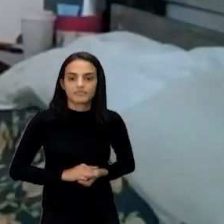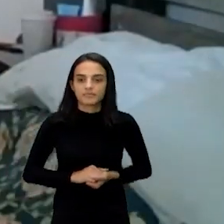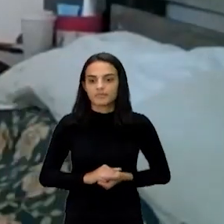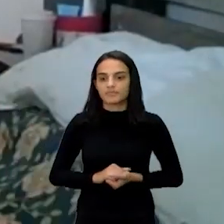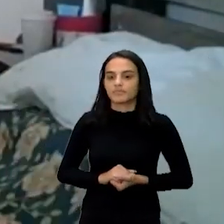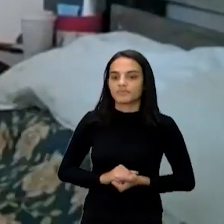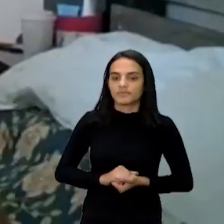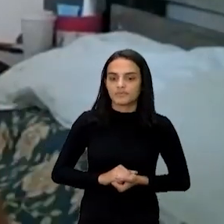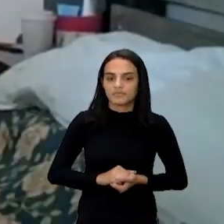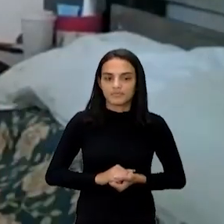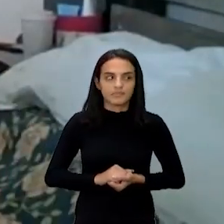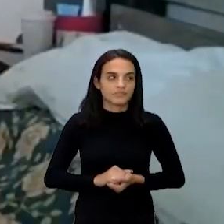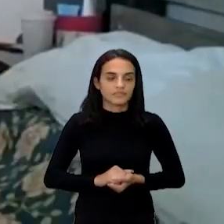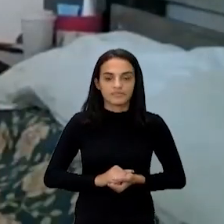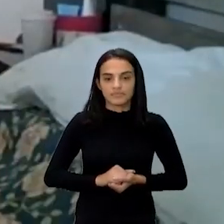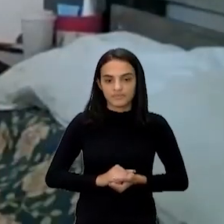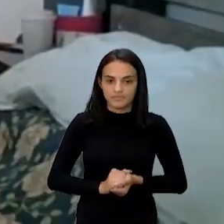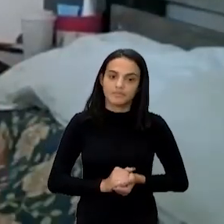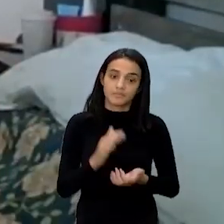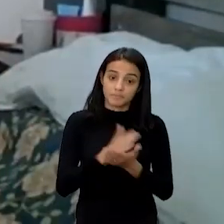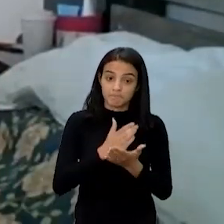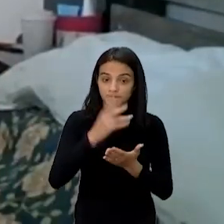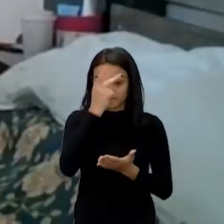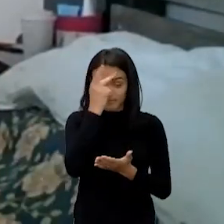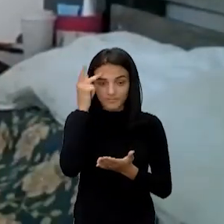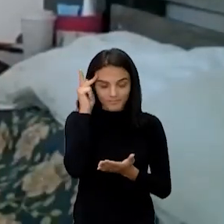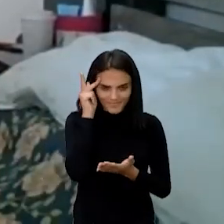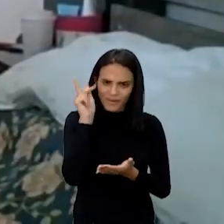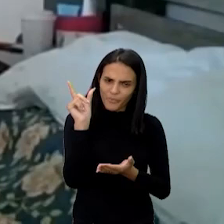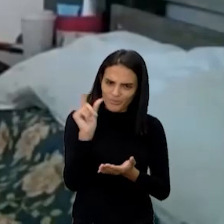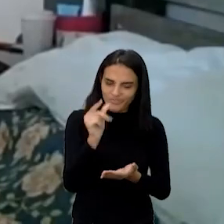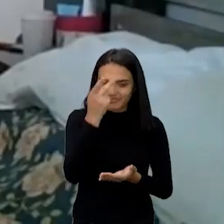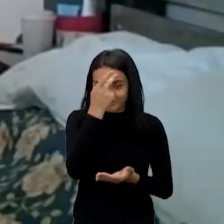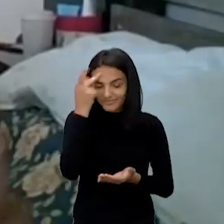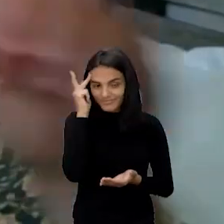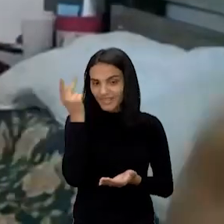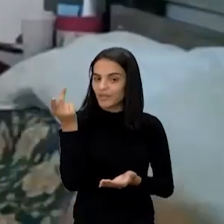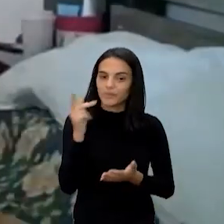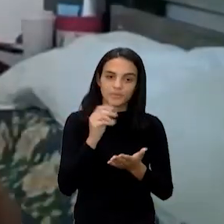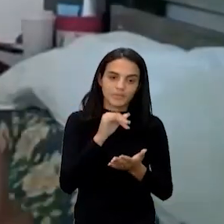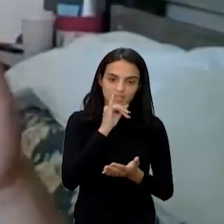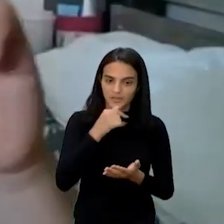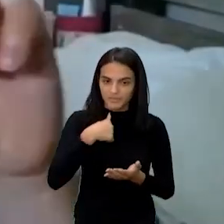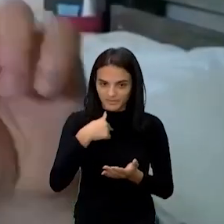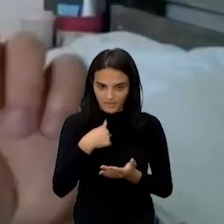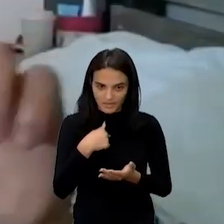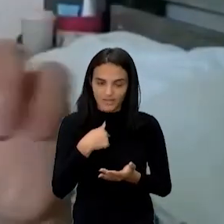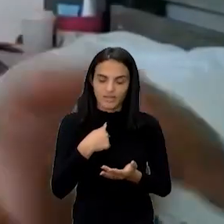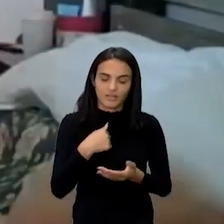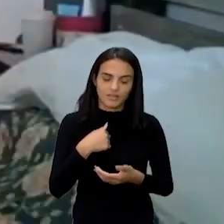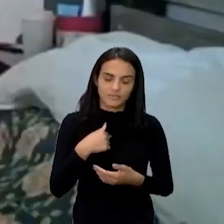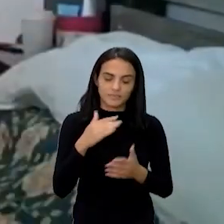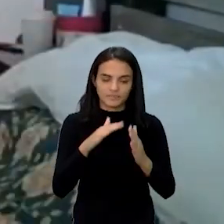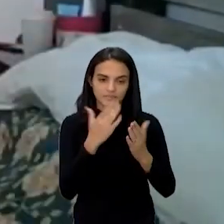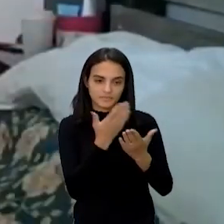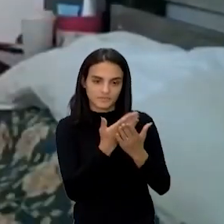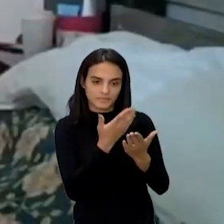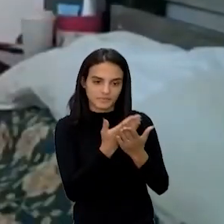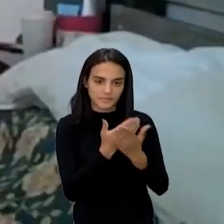assim, algumas pessoas, pouquíssimas pessoas, né, além de mim ali, vêm de escola estadual, vêm